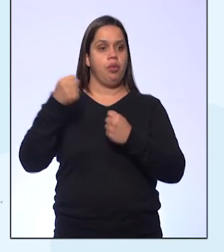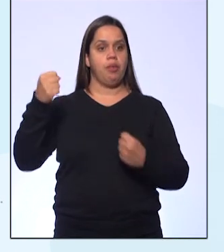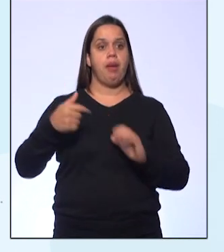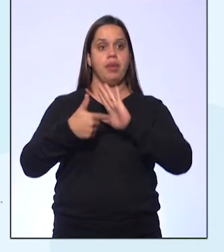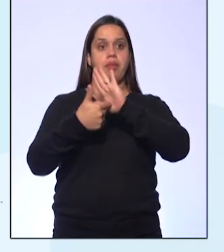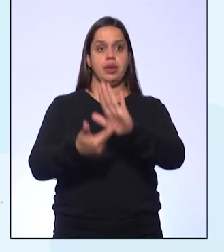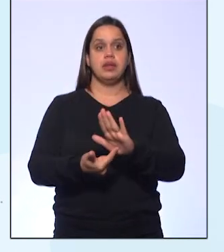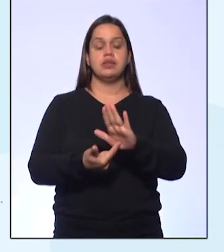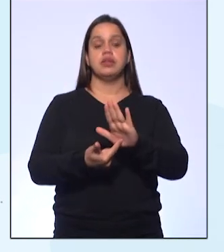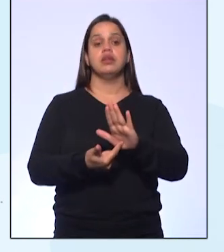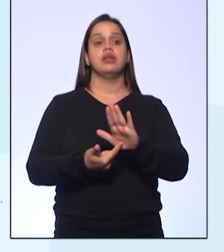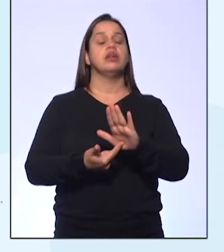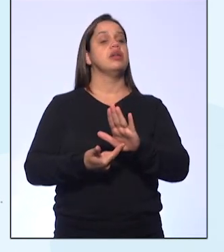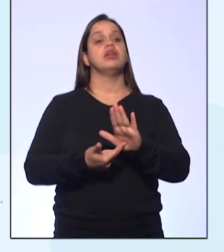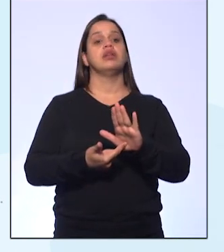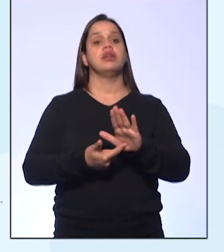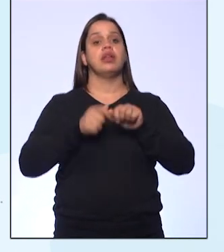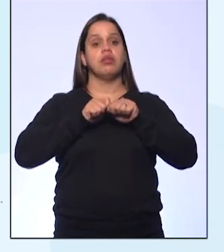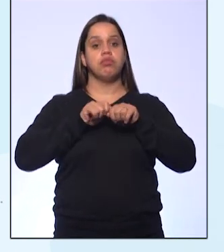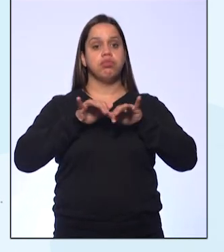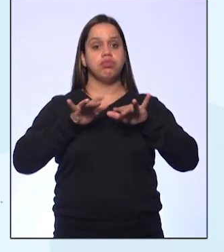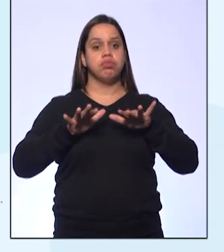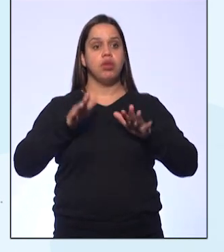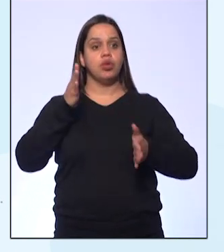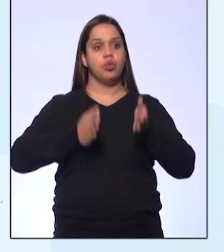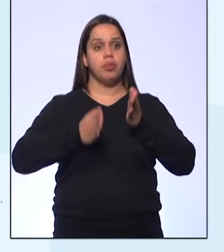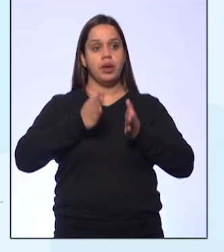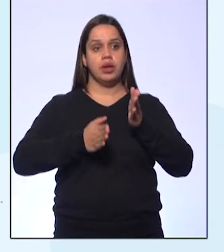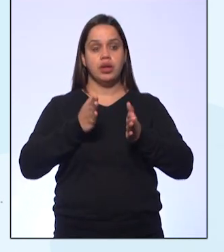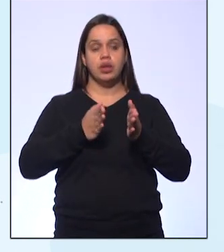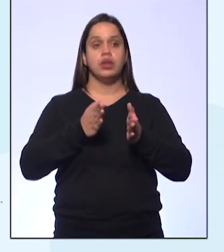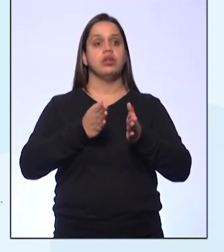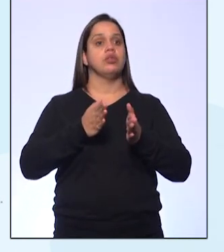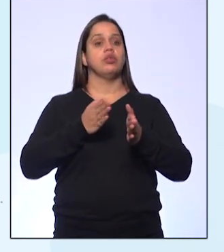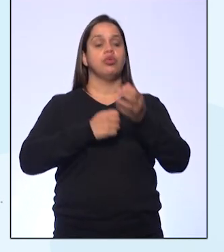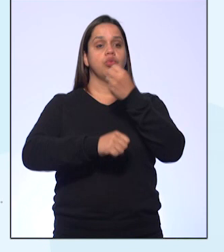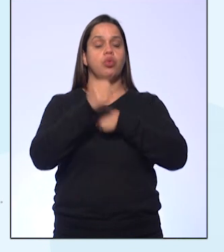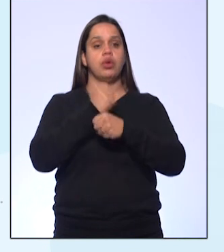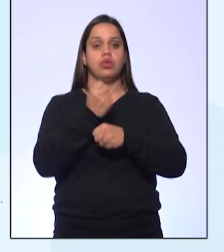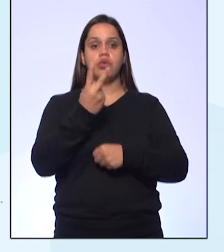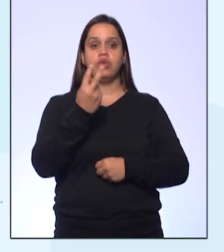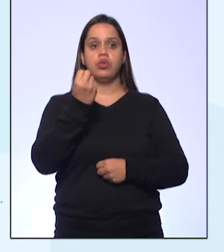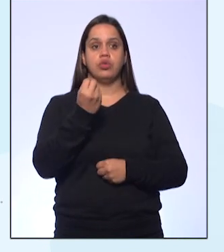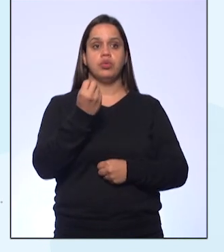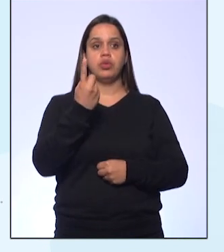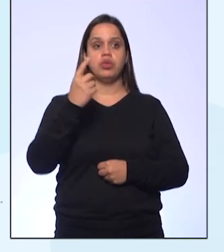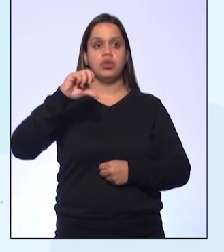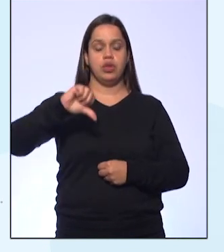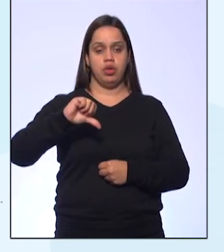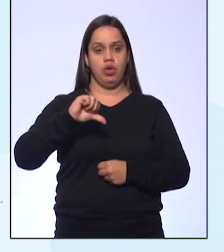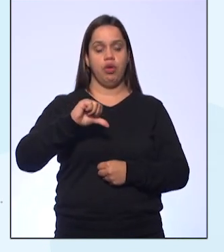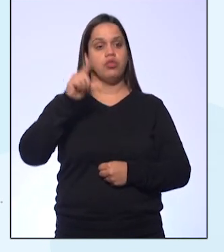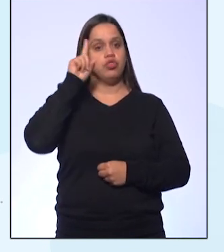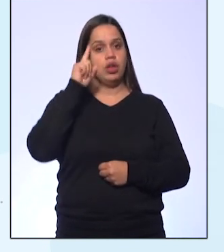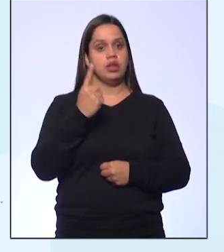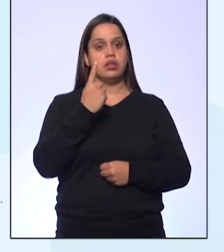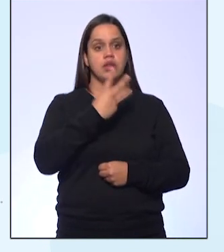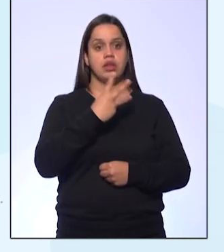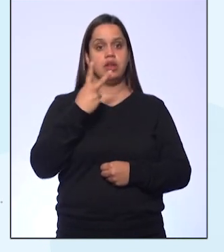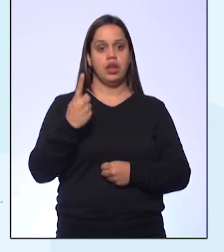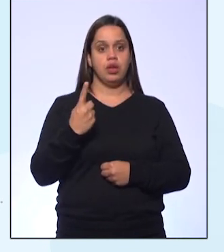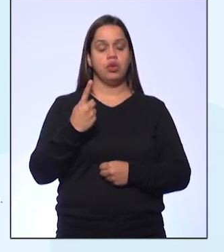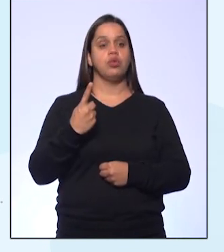apresentando a situação da disseminação na data de 31 de dezembro de